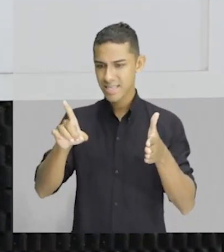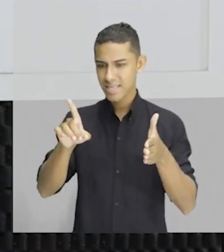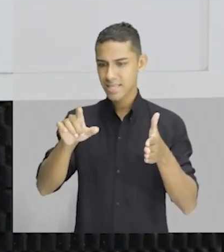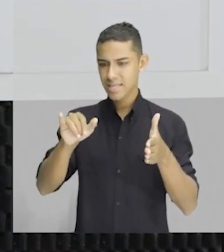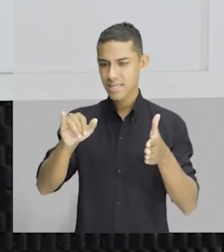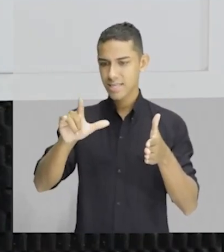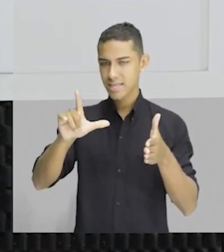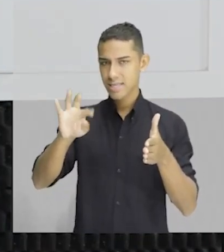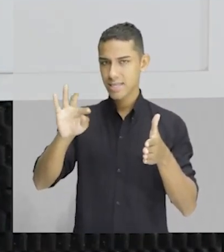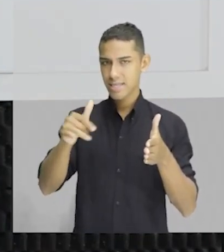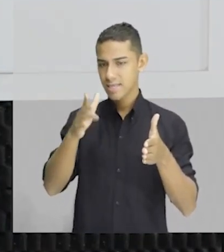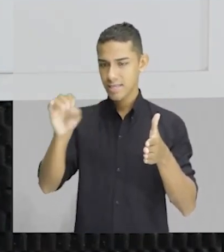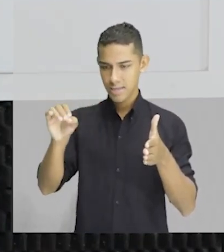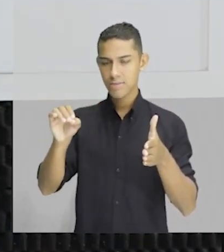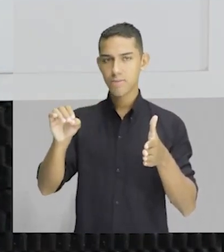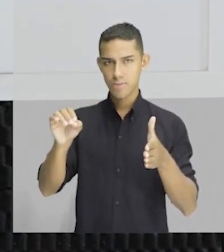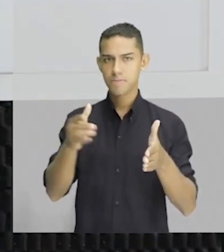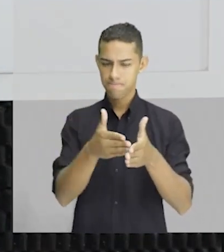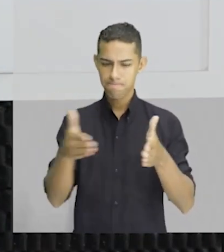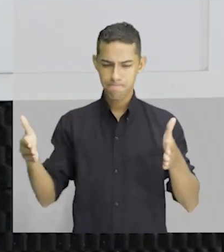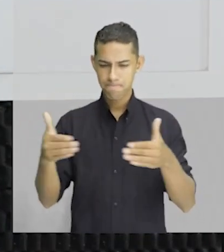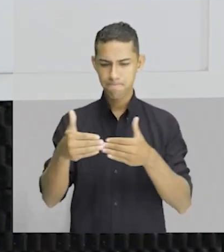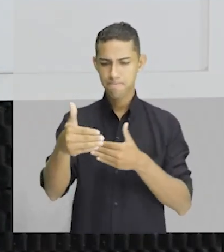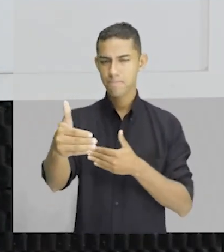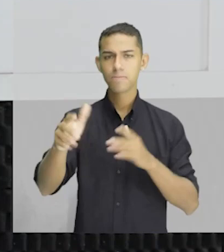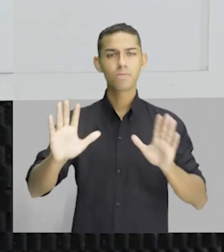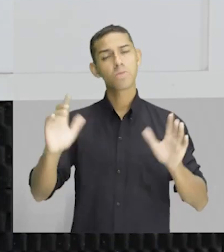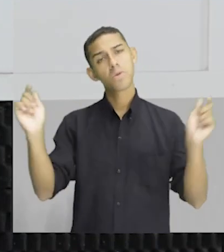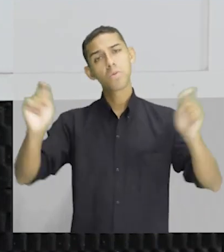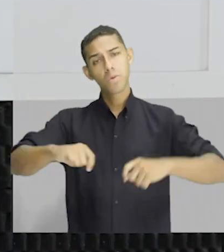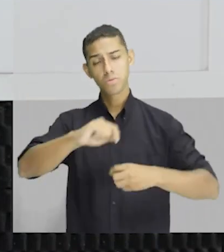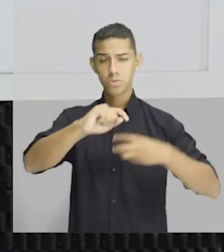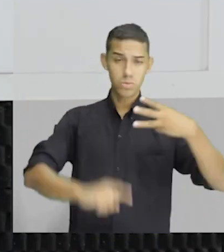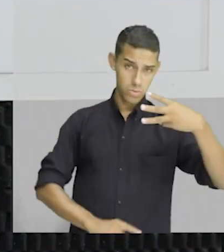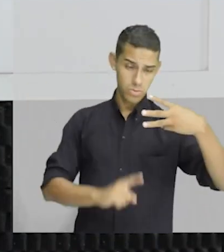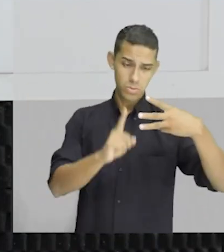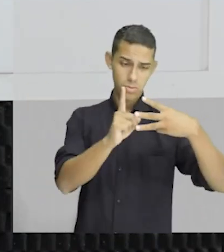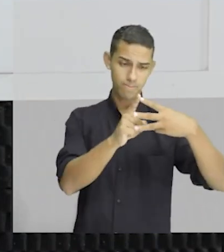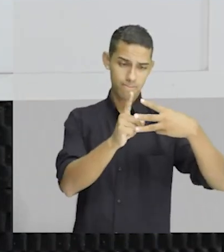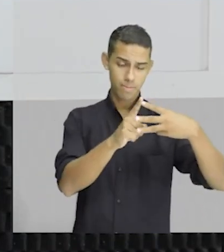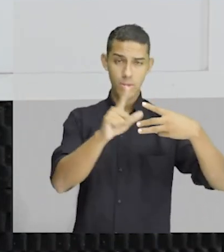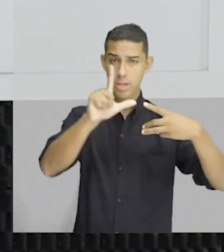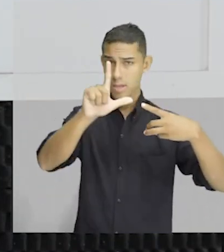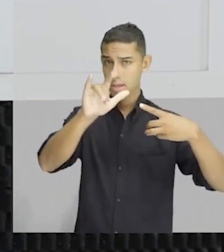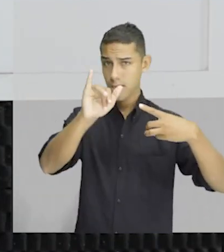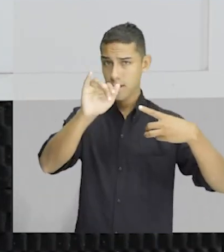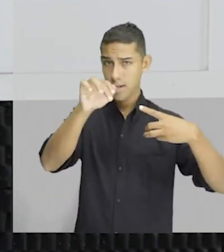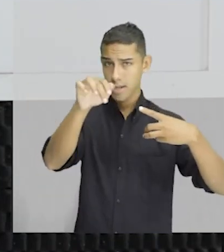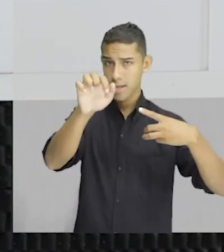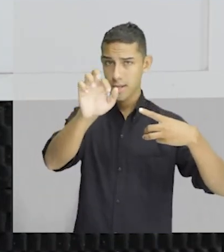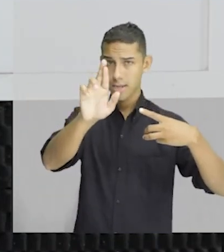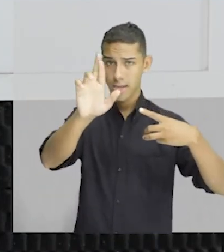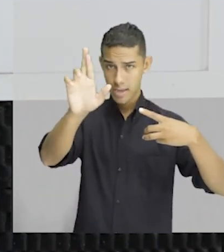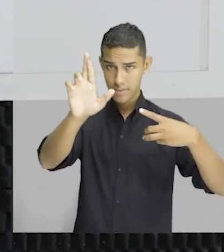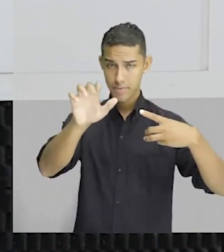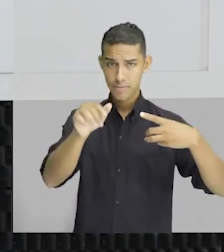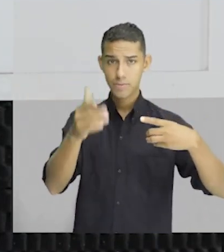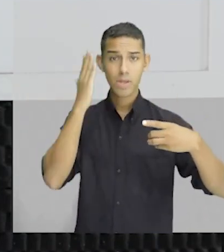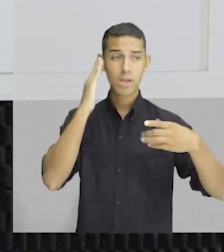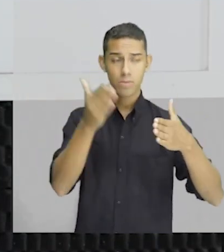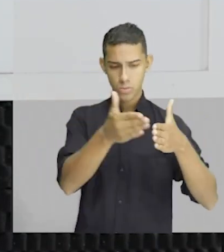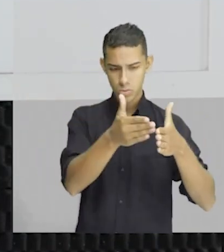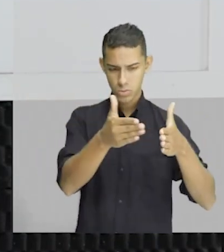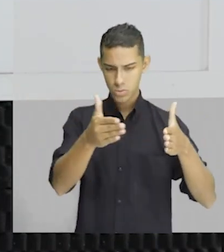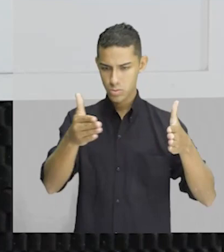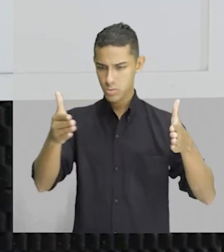esse tema aí, dilatação. A dilatação ela pode ser de três maneiras. Ela pode ser linear, quando consideramos a dilatação apenas